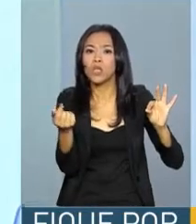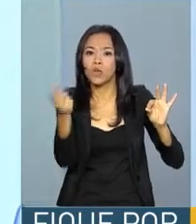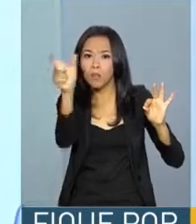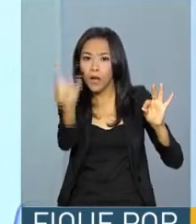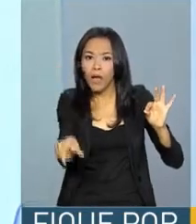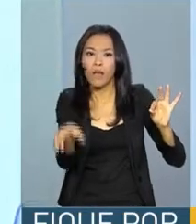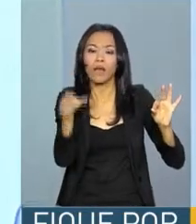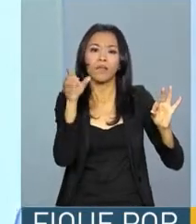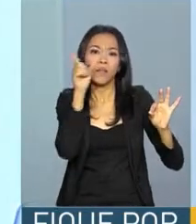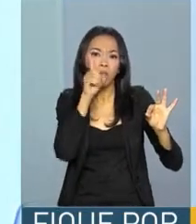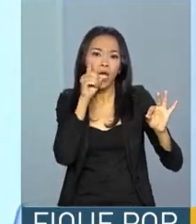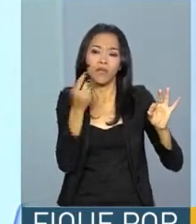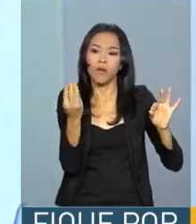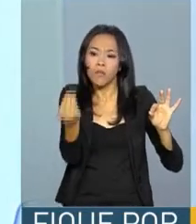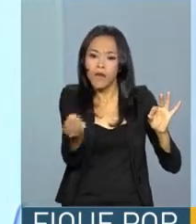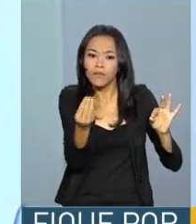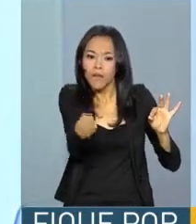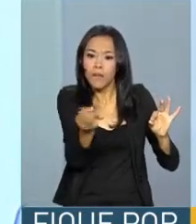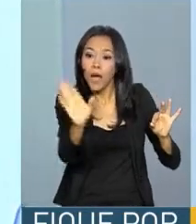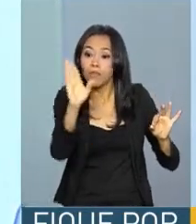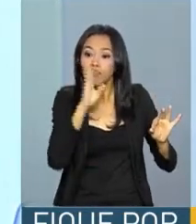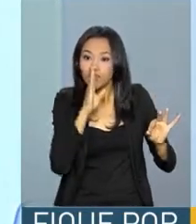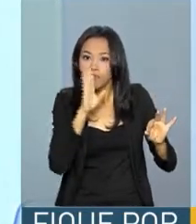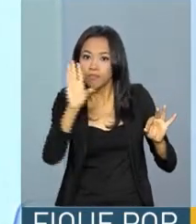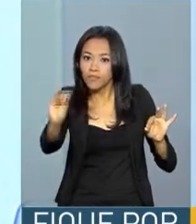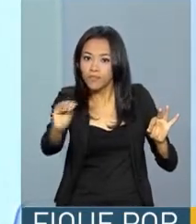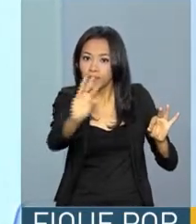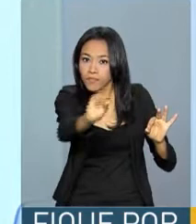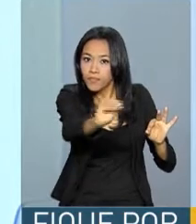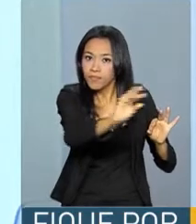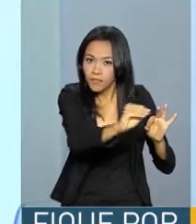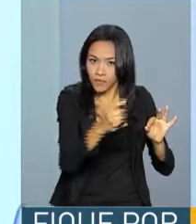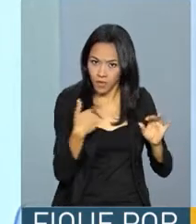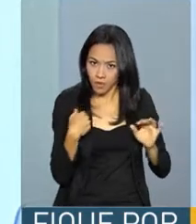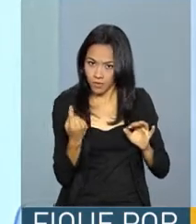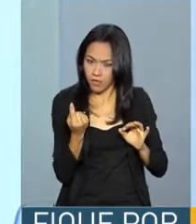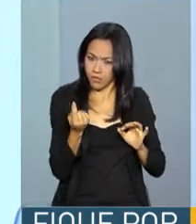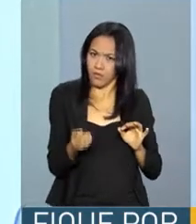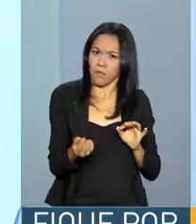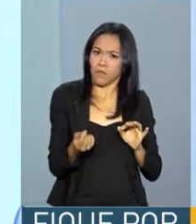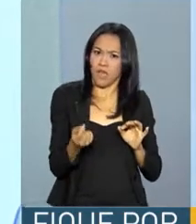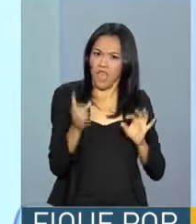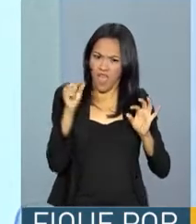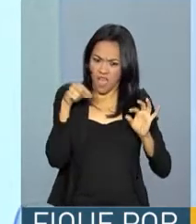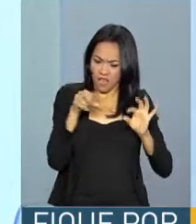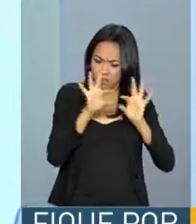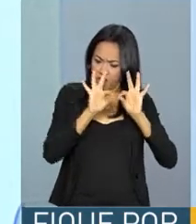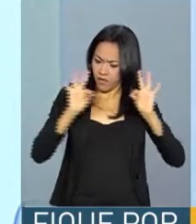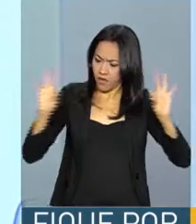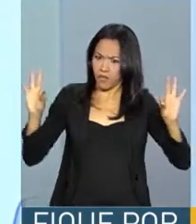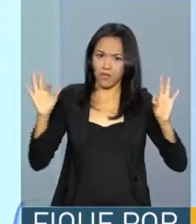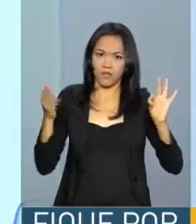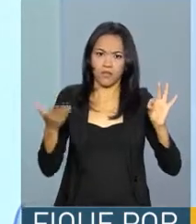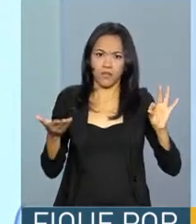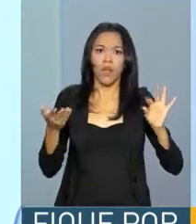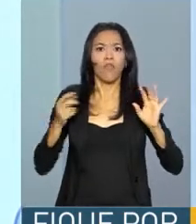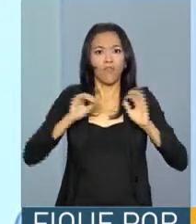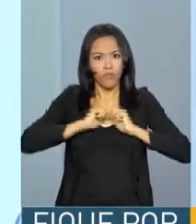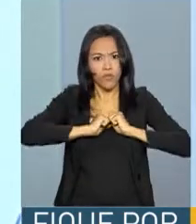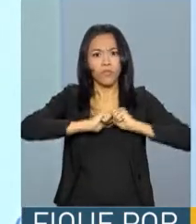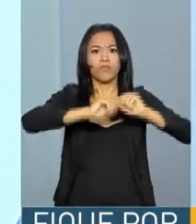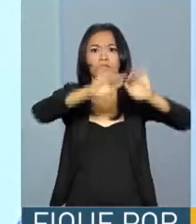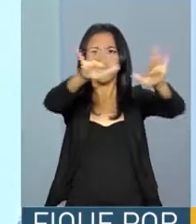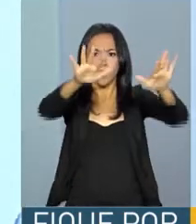ex-deputado e para manter o seu silêncio. E eu disse, mantenha isso. Esta frase foi divulgada por